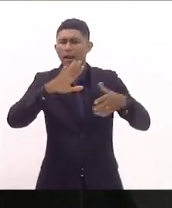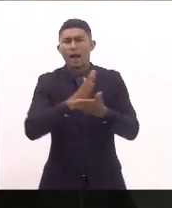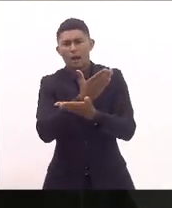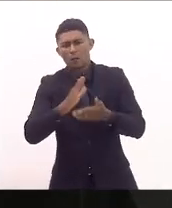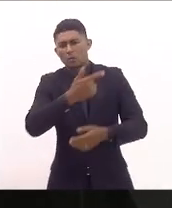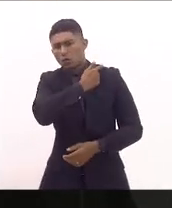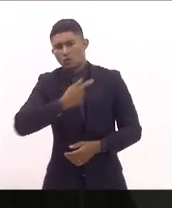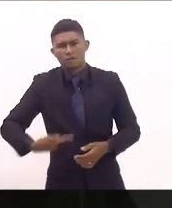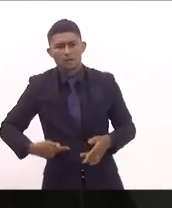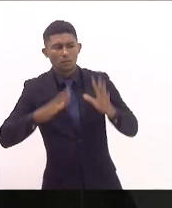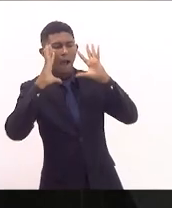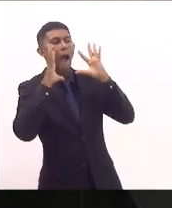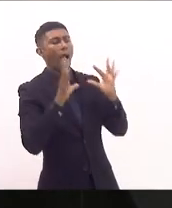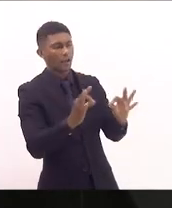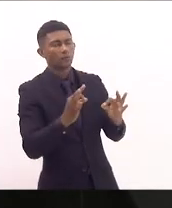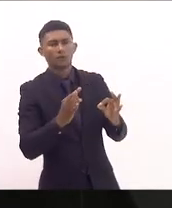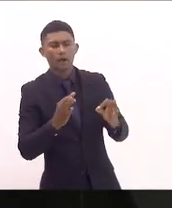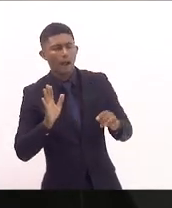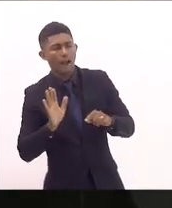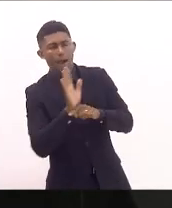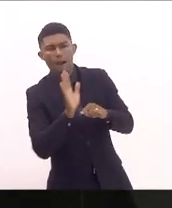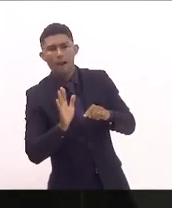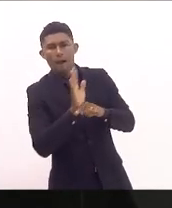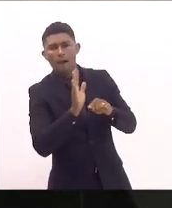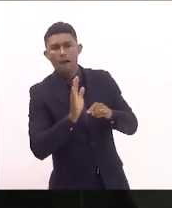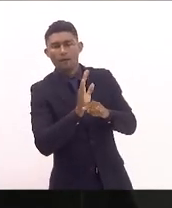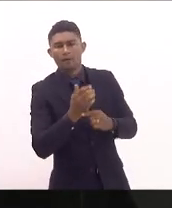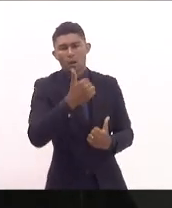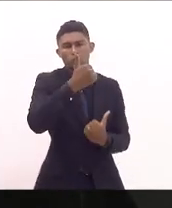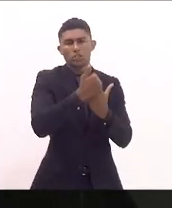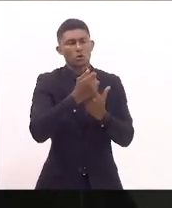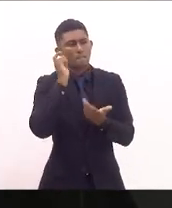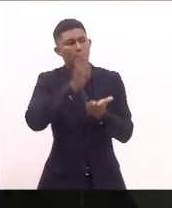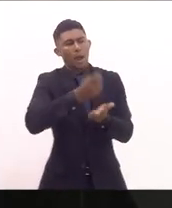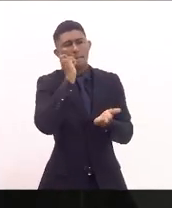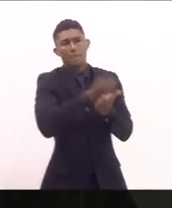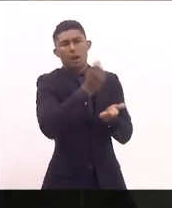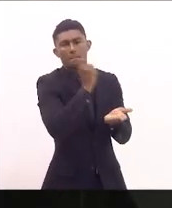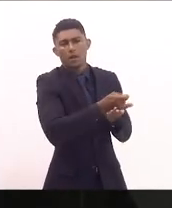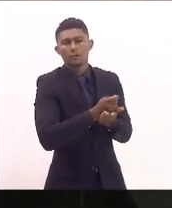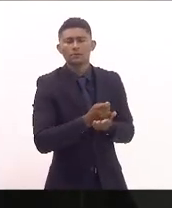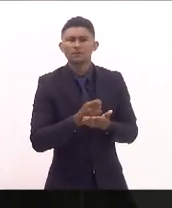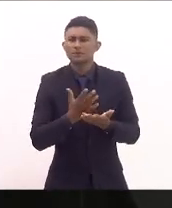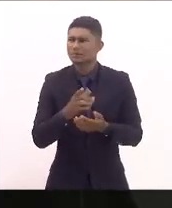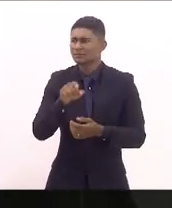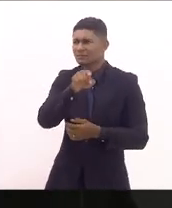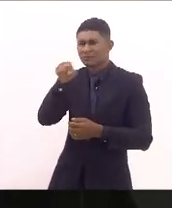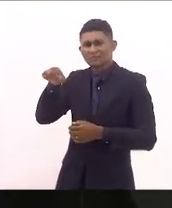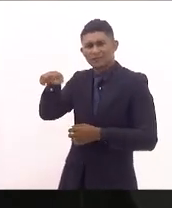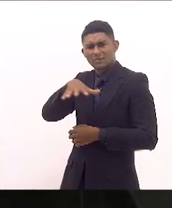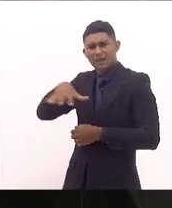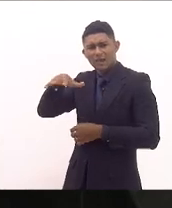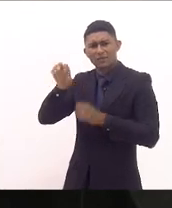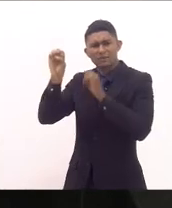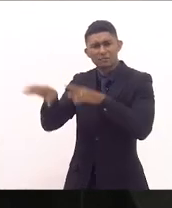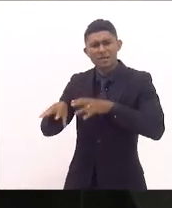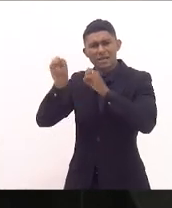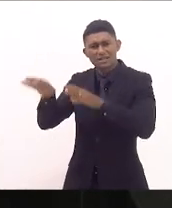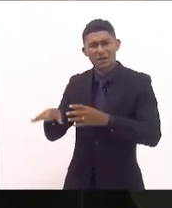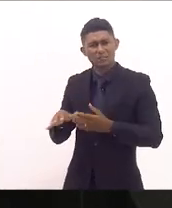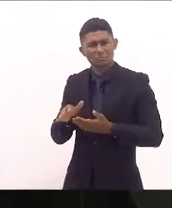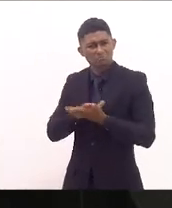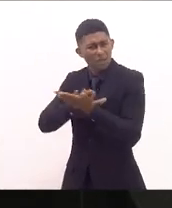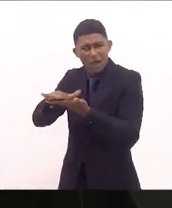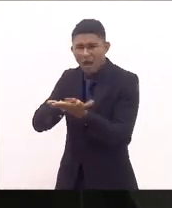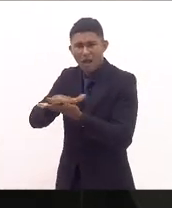governo tem sido contemplados com algumas vantagens com alguns auxílios É injusto que a educação seja tratada